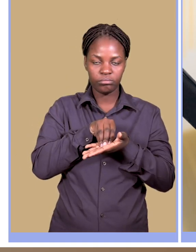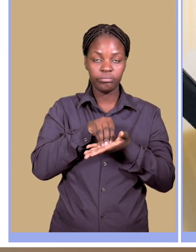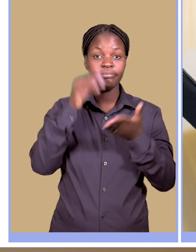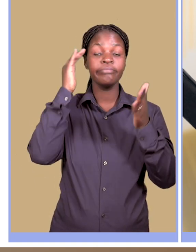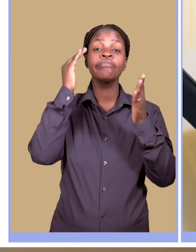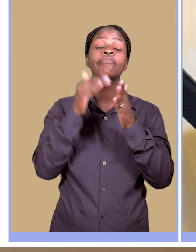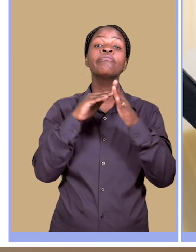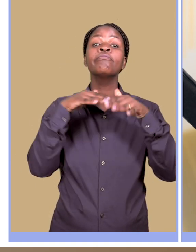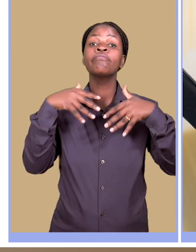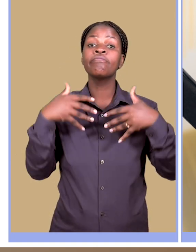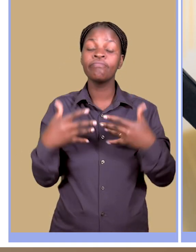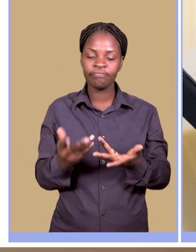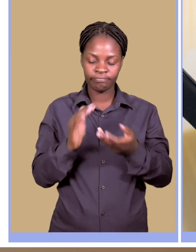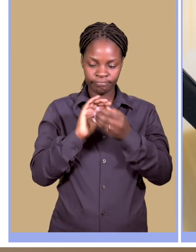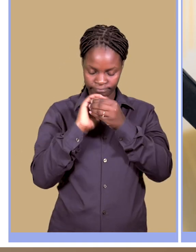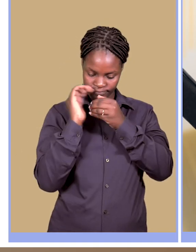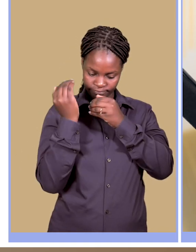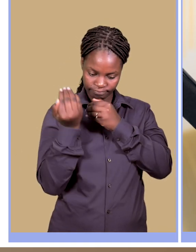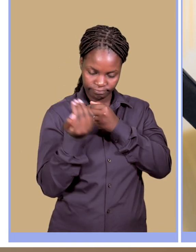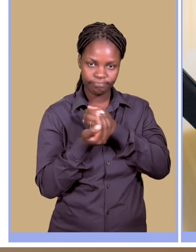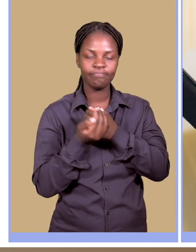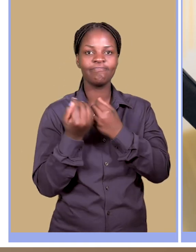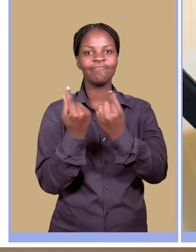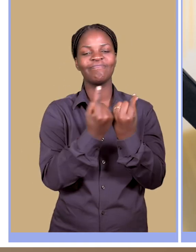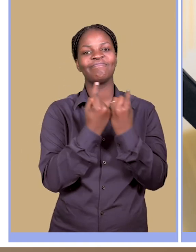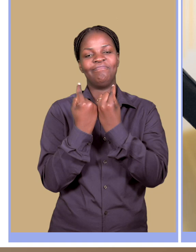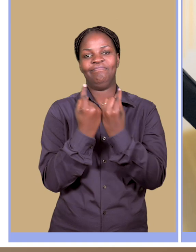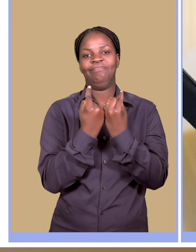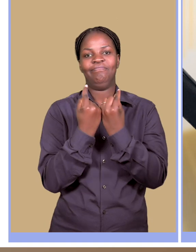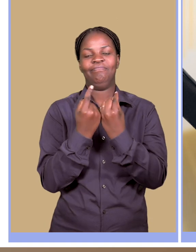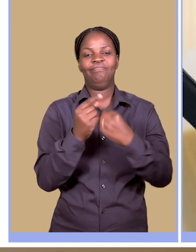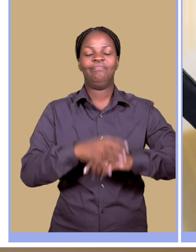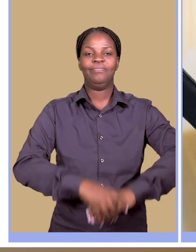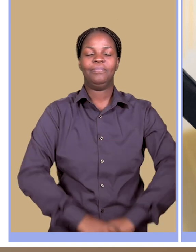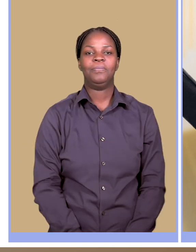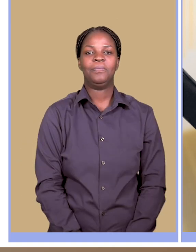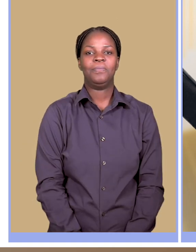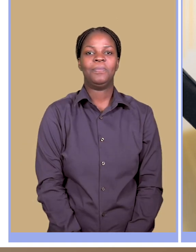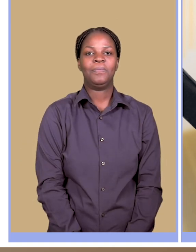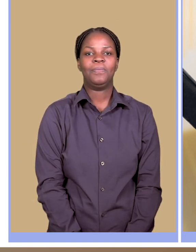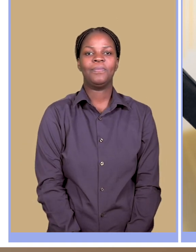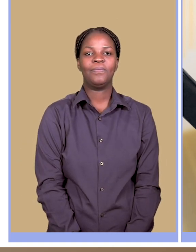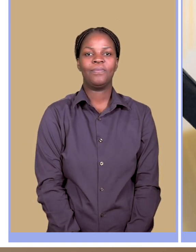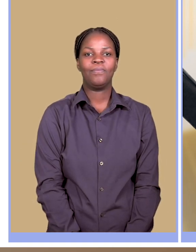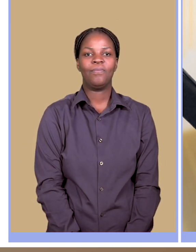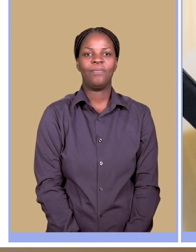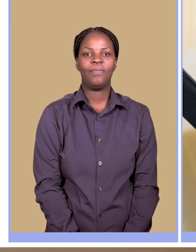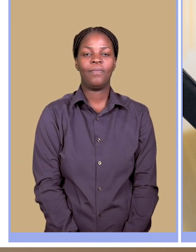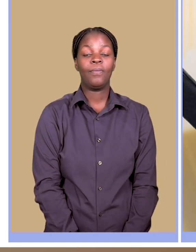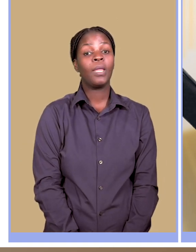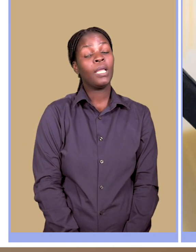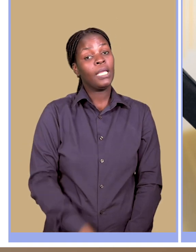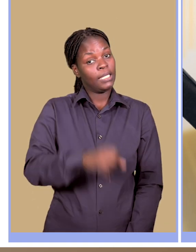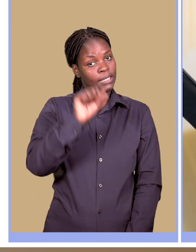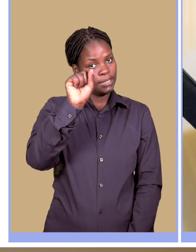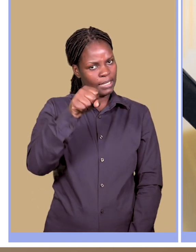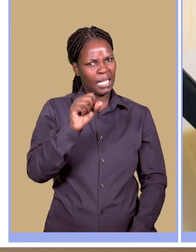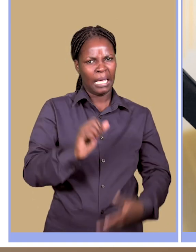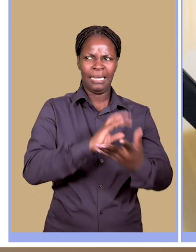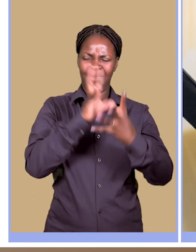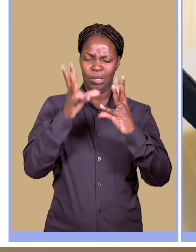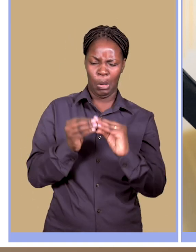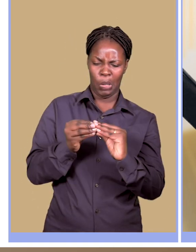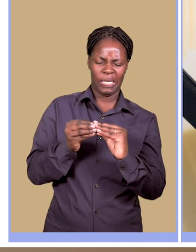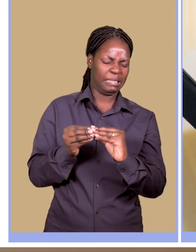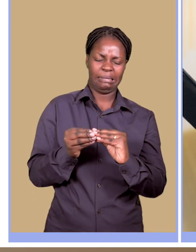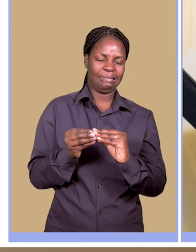prevenir, dos eventos extremos. Todas não. Vamos dizer que sim, que